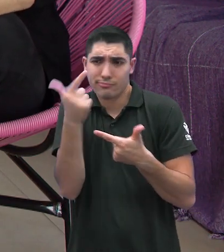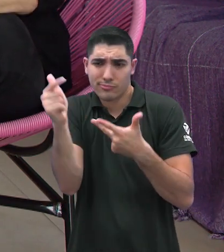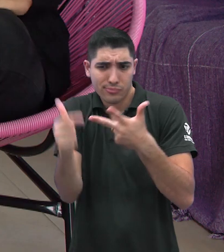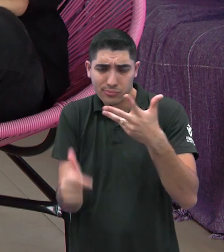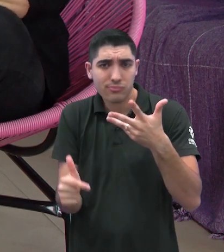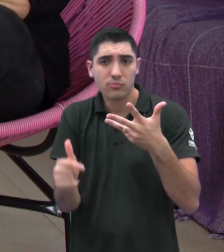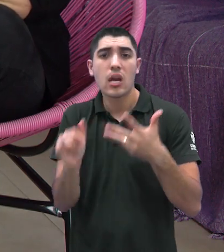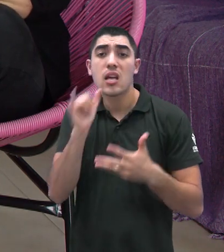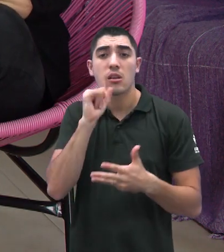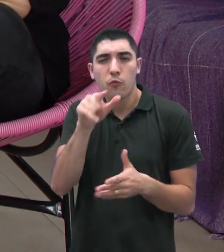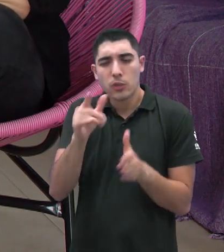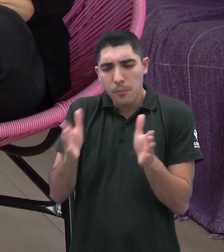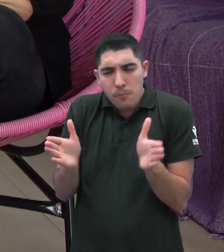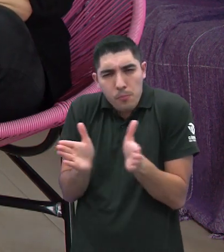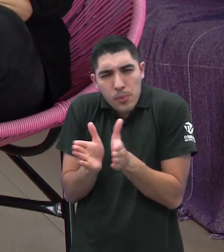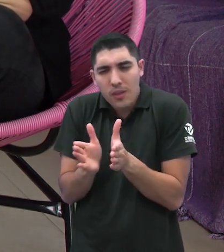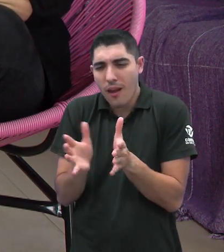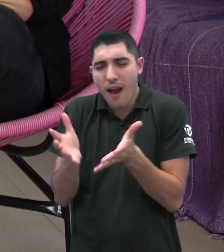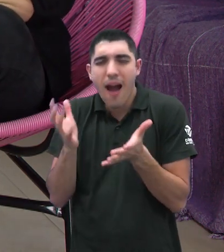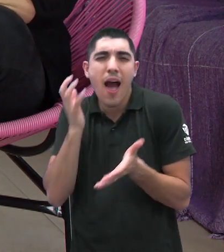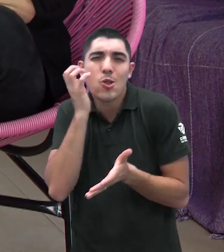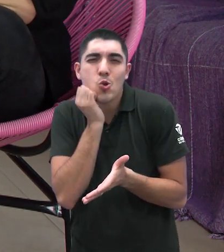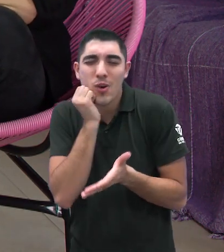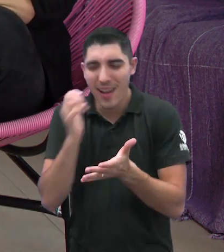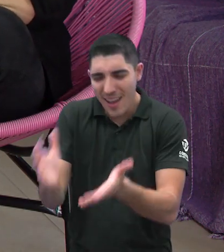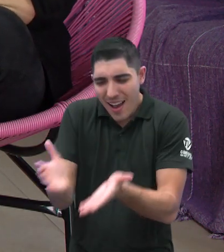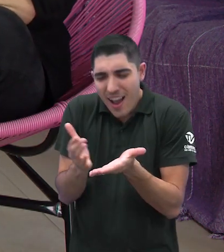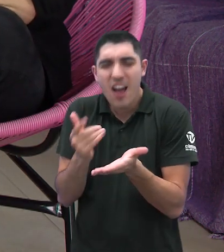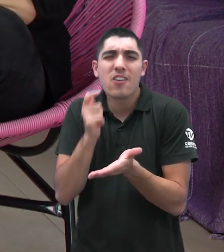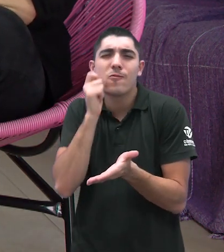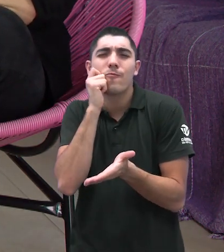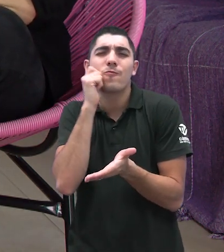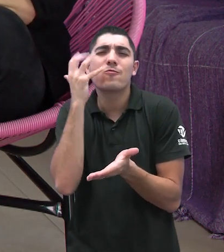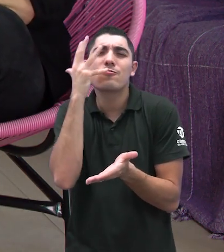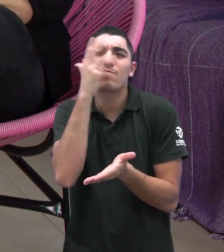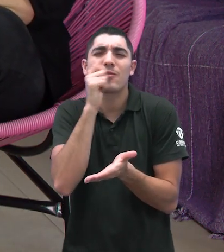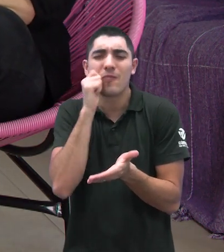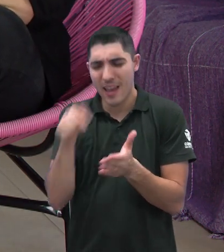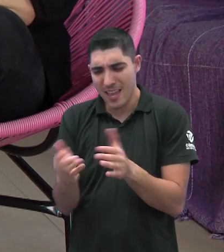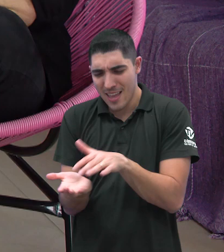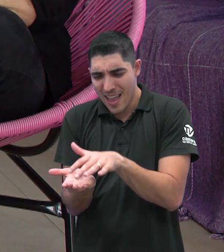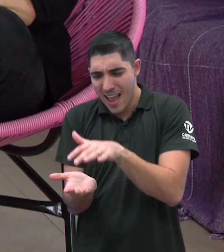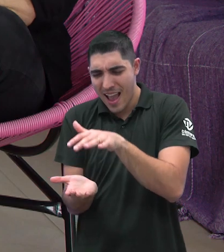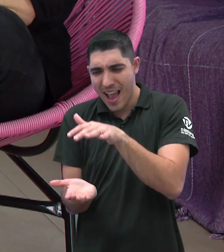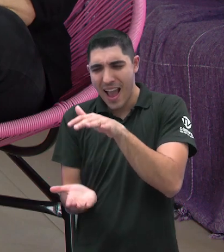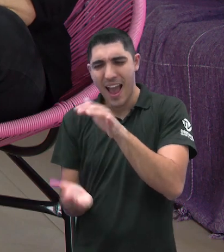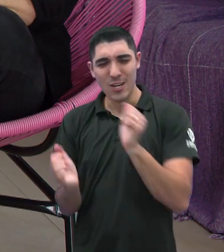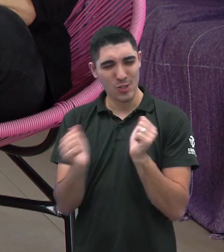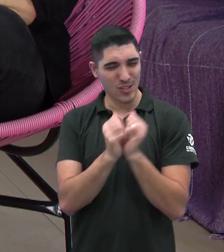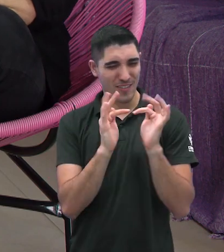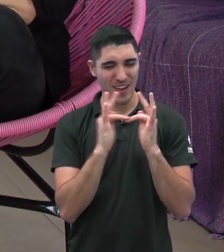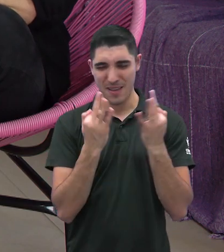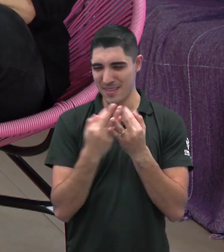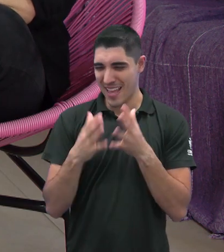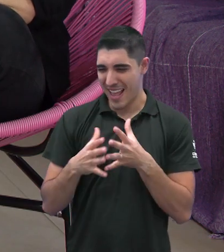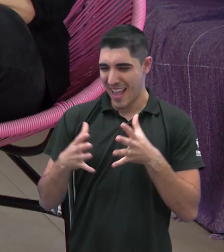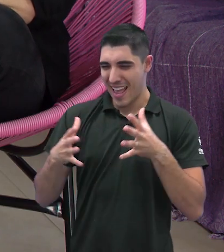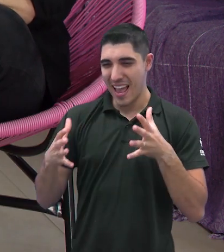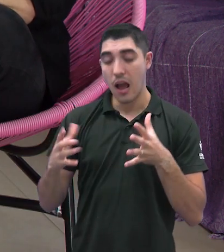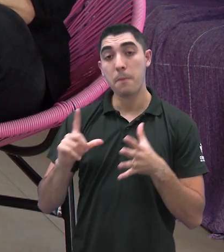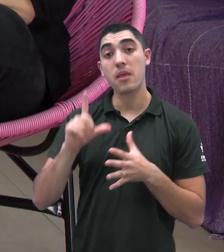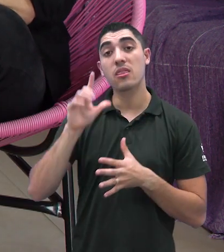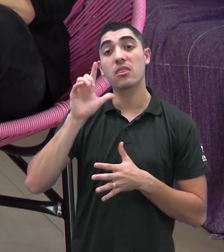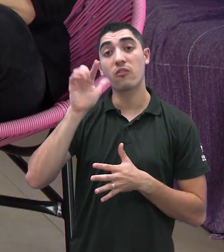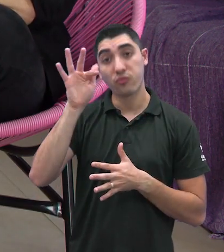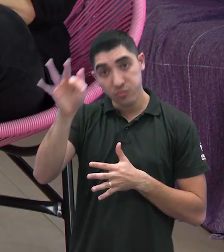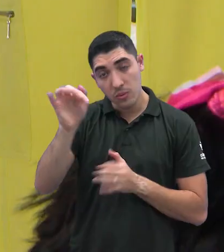espécies também. Sim. De adotar pequenininho porque é fofinho, porque fica naquela empolgação de que o bichinho vai crescer junto com a família. Depois podem